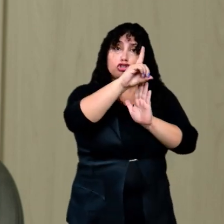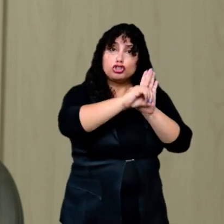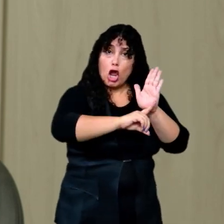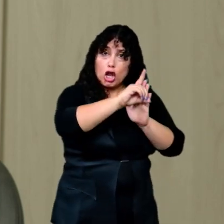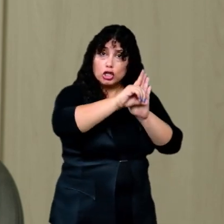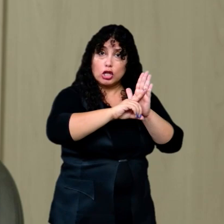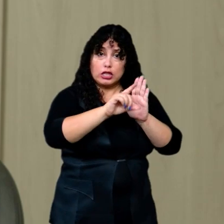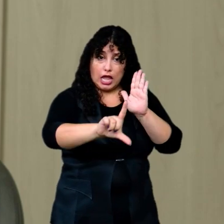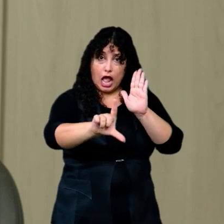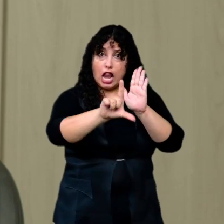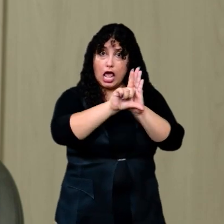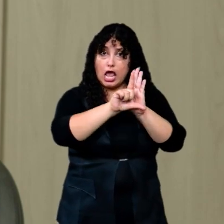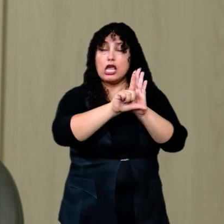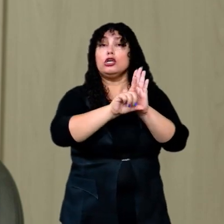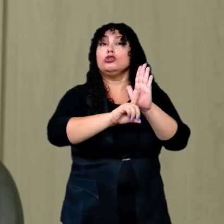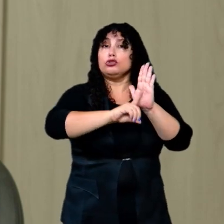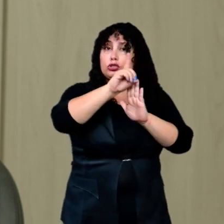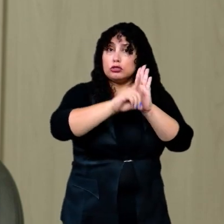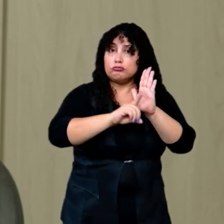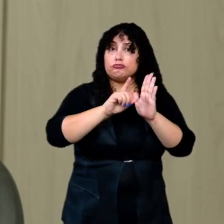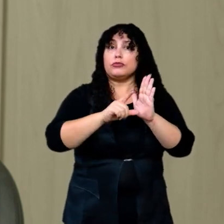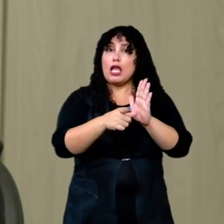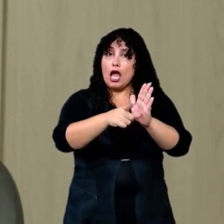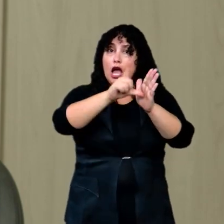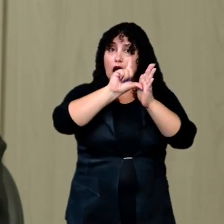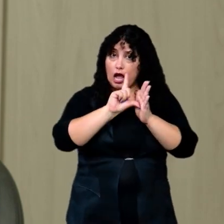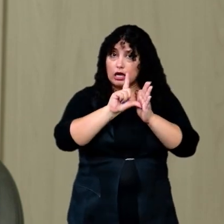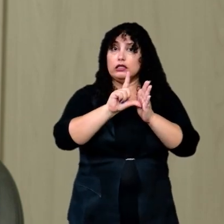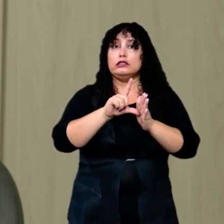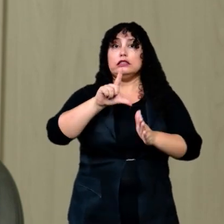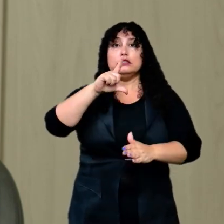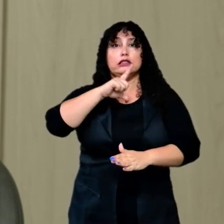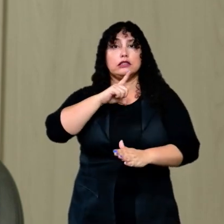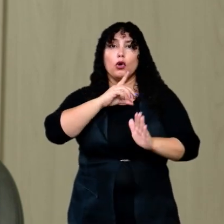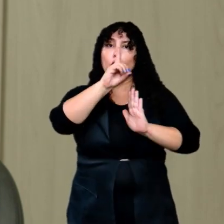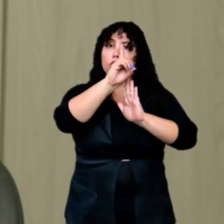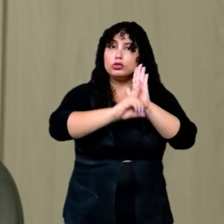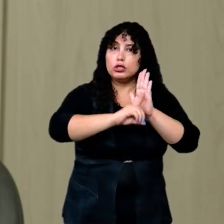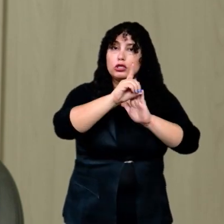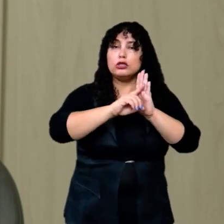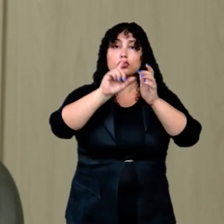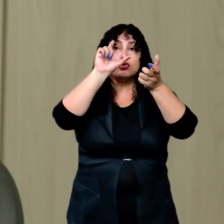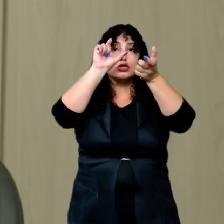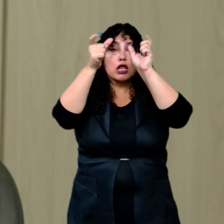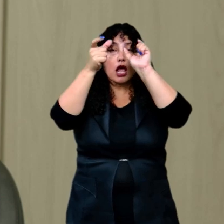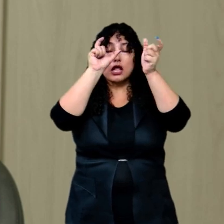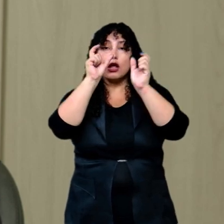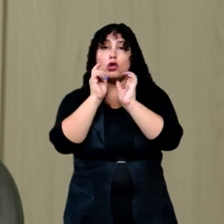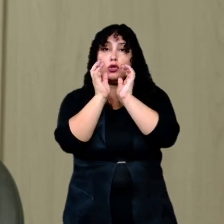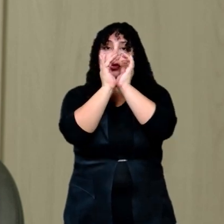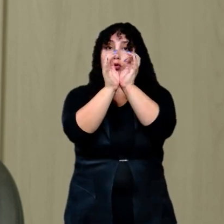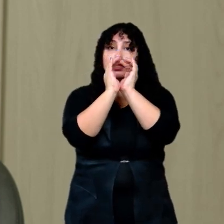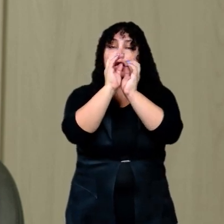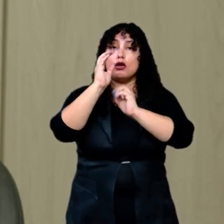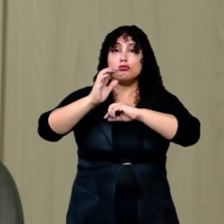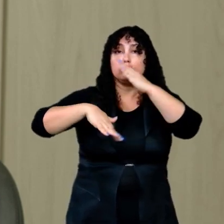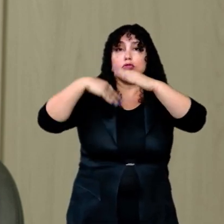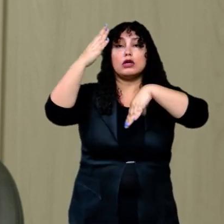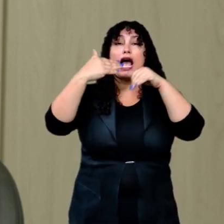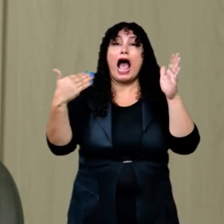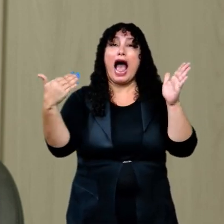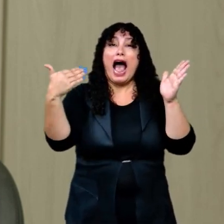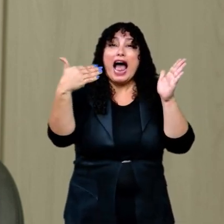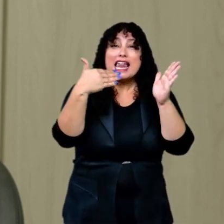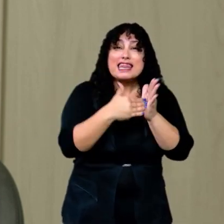tem essa lei do diagnóstico precoce que fala da importância de ter o diagnóstico dos transtornos do neurodesenvolvimento até